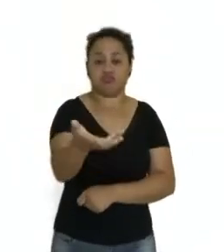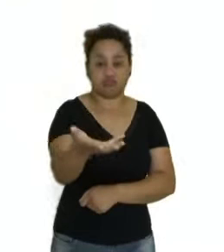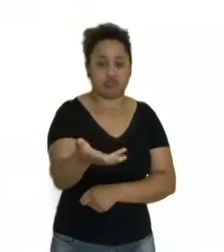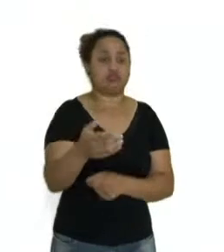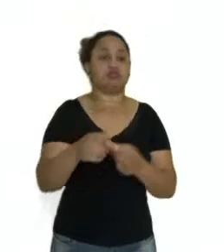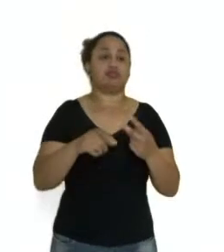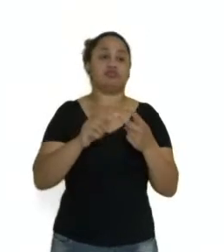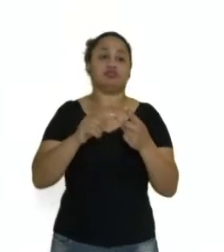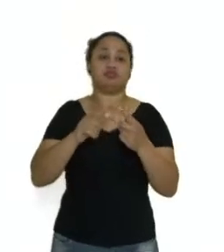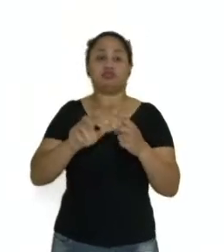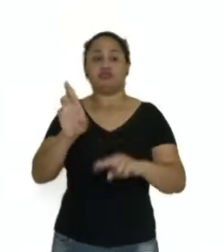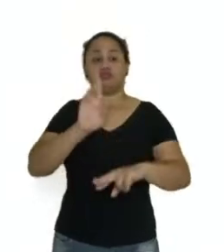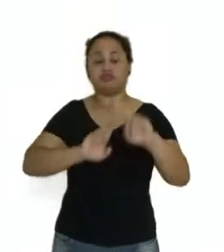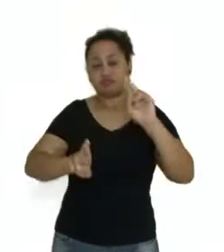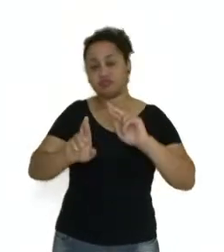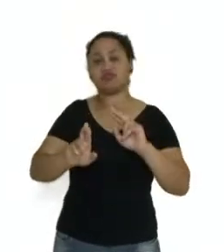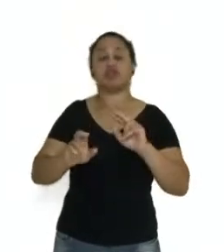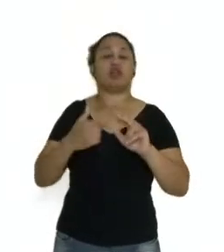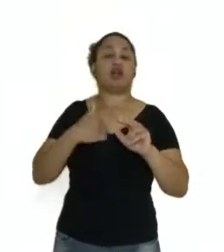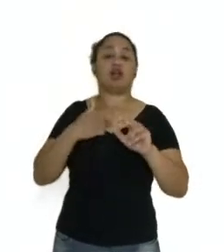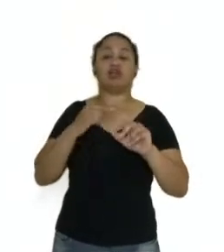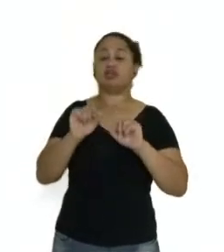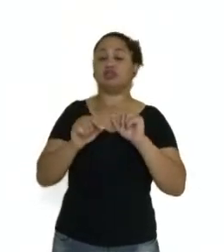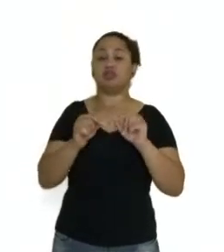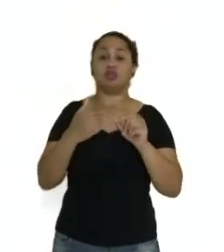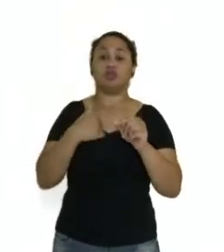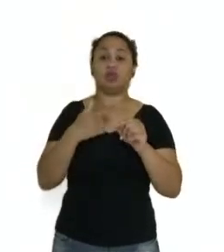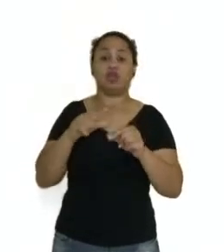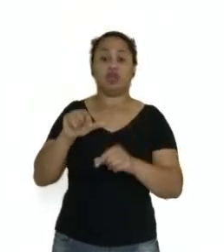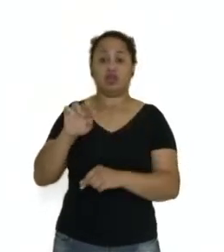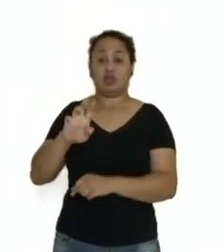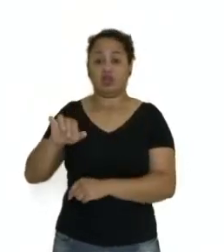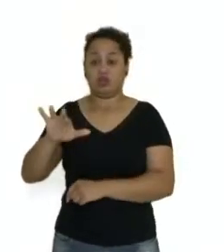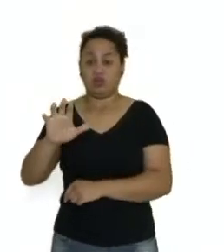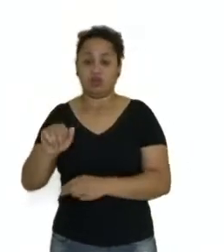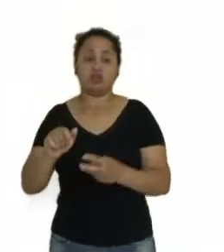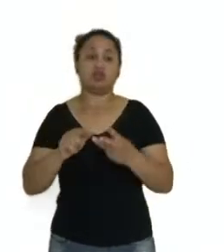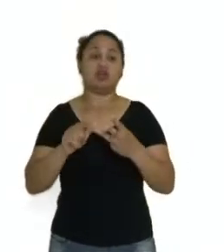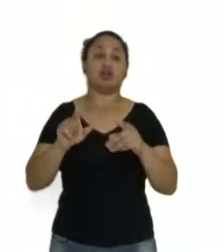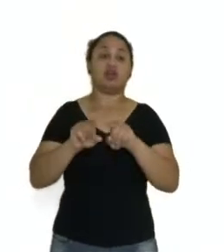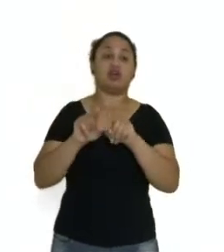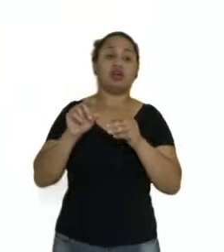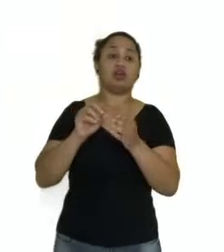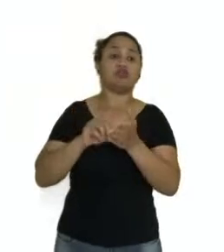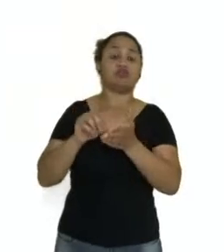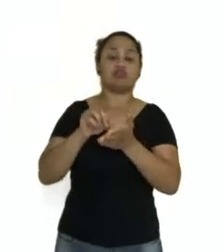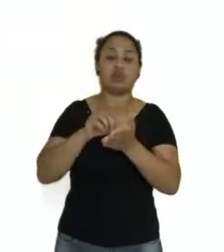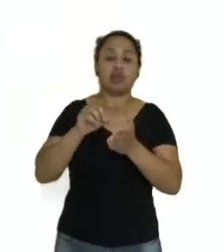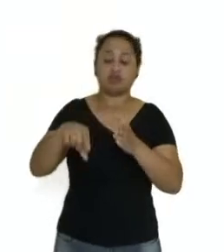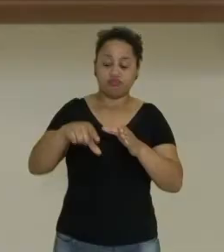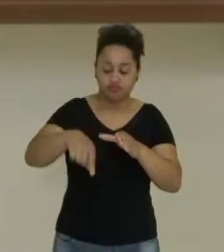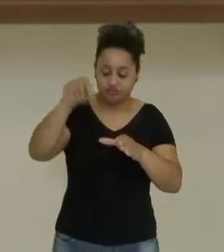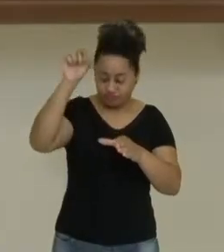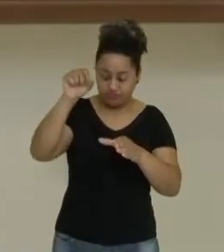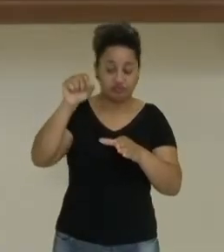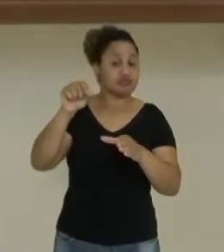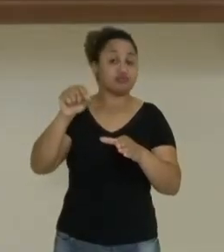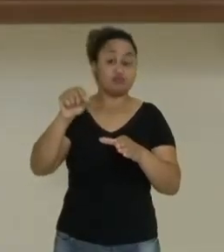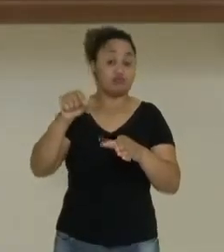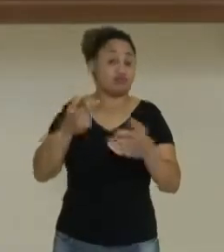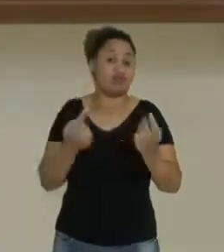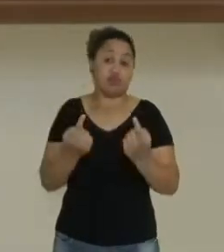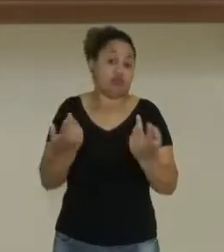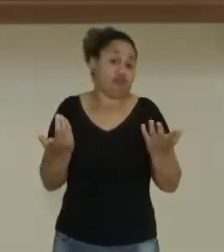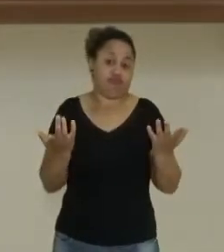viciado, resultado de uma loteria e o sorteio de uma ficha de uma urna. Então, como nós